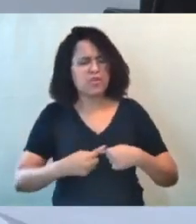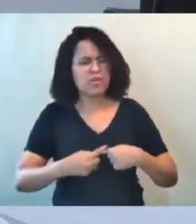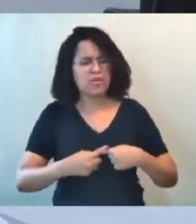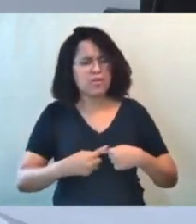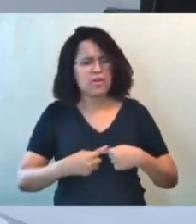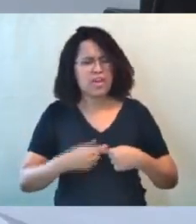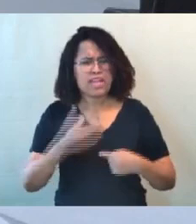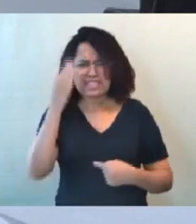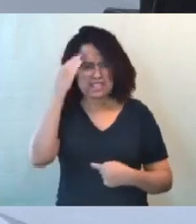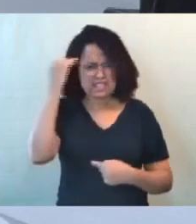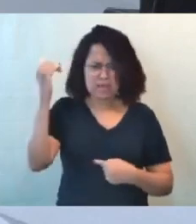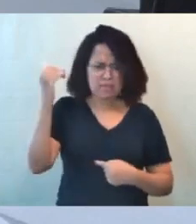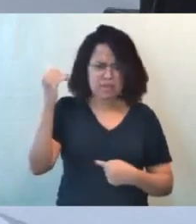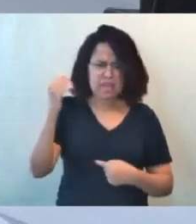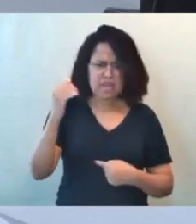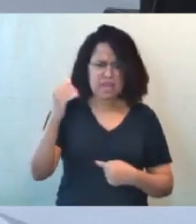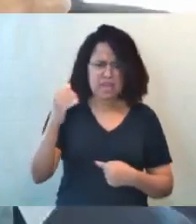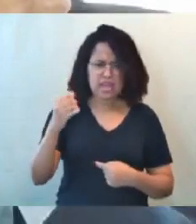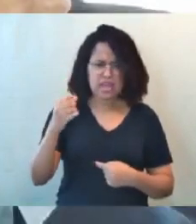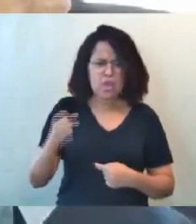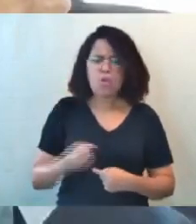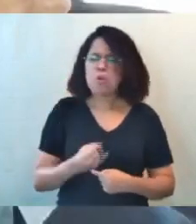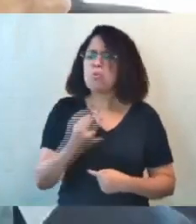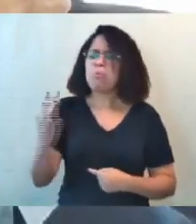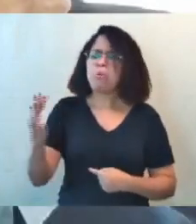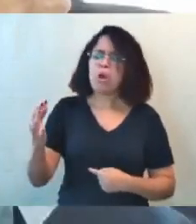o sistema e qual sistema?